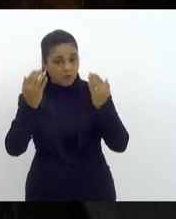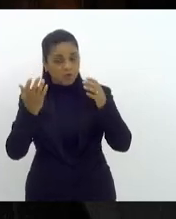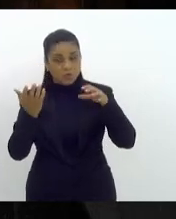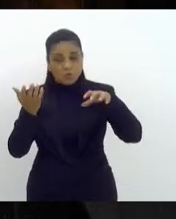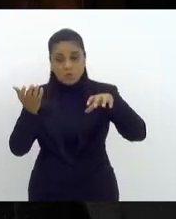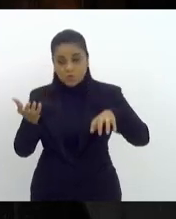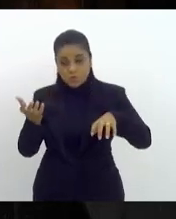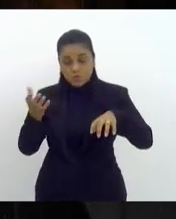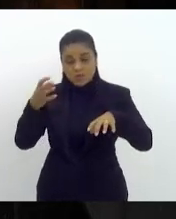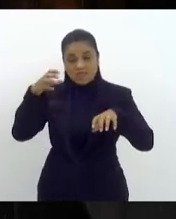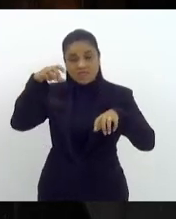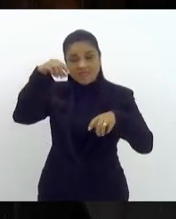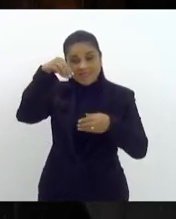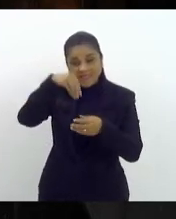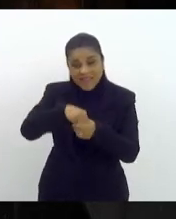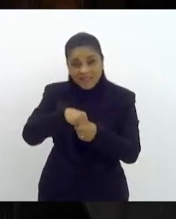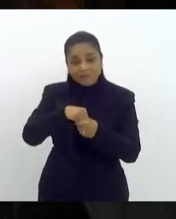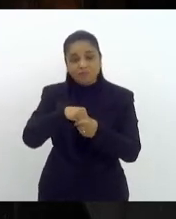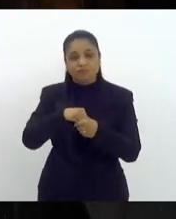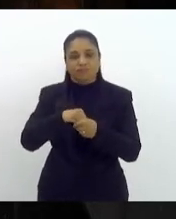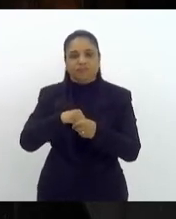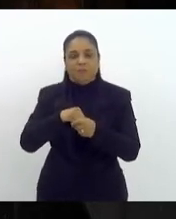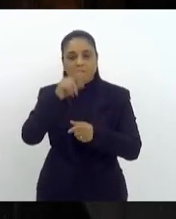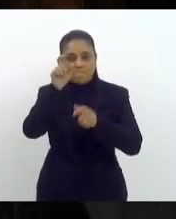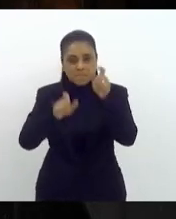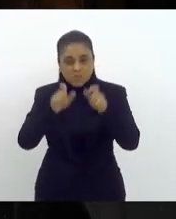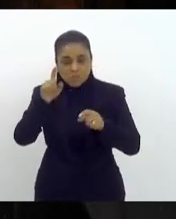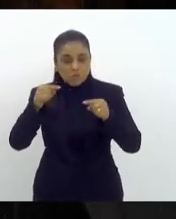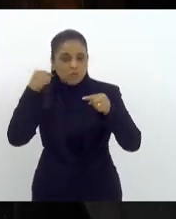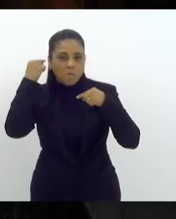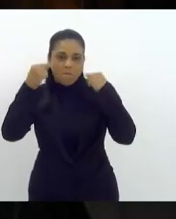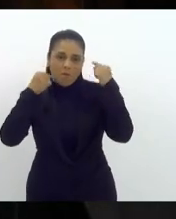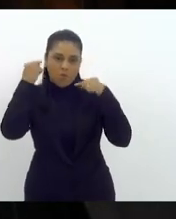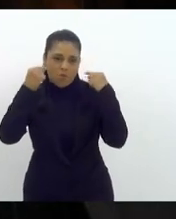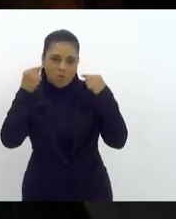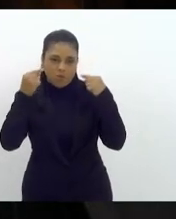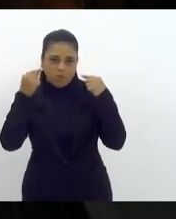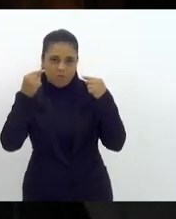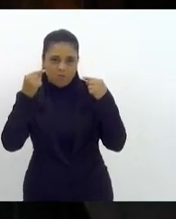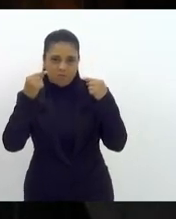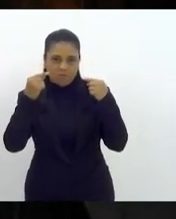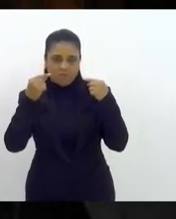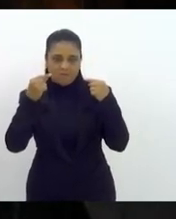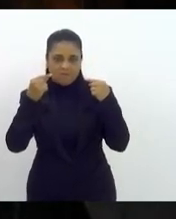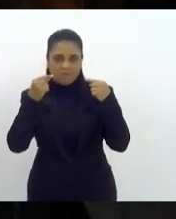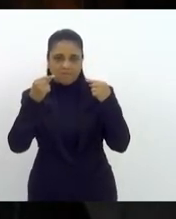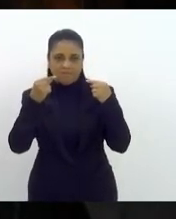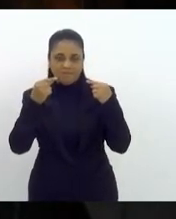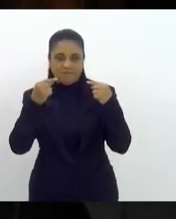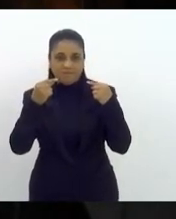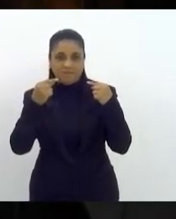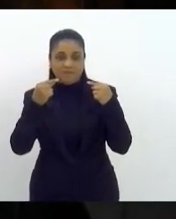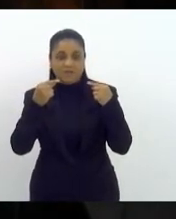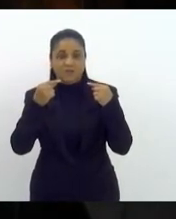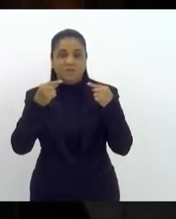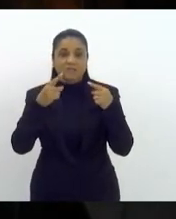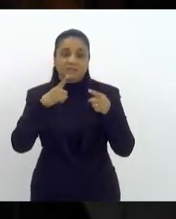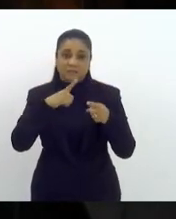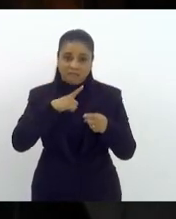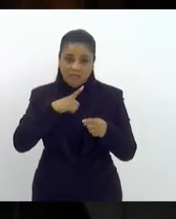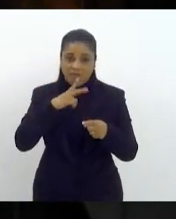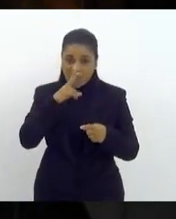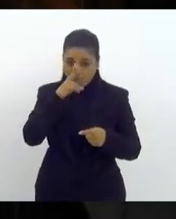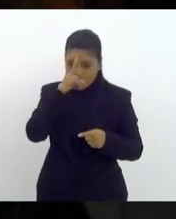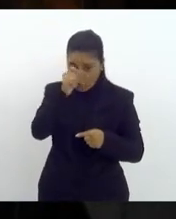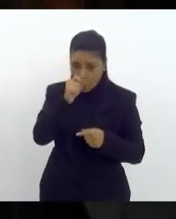loucos loucos não é que não obstante terem força serei